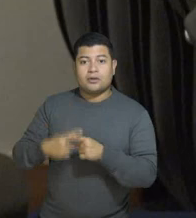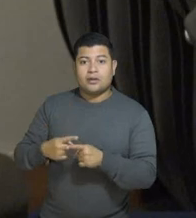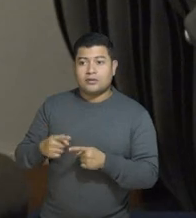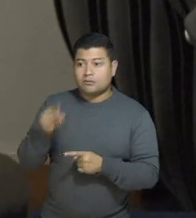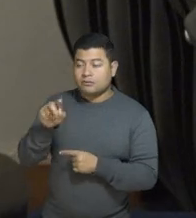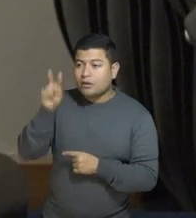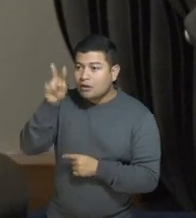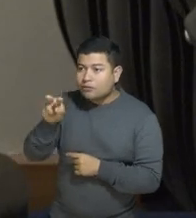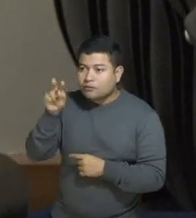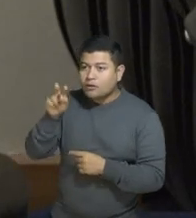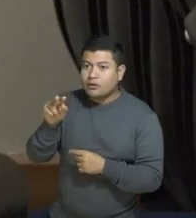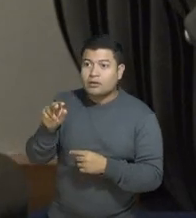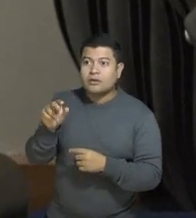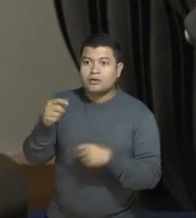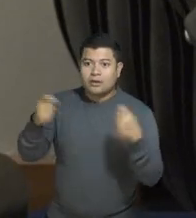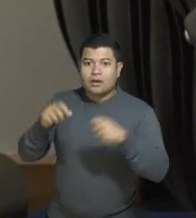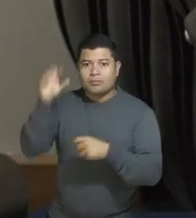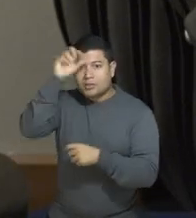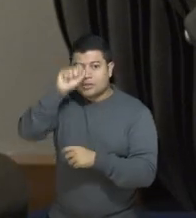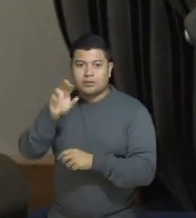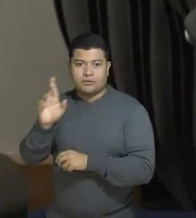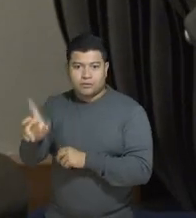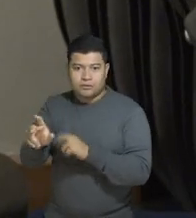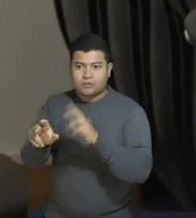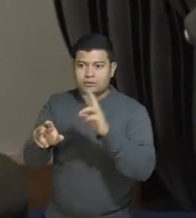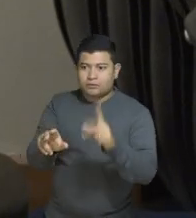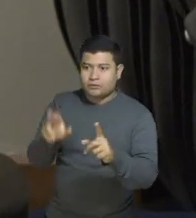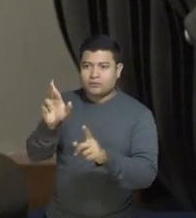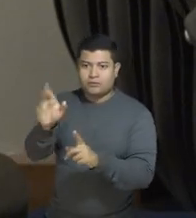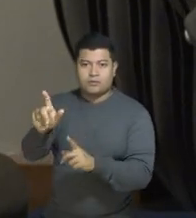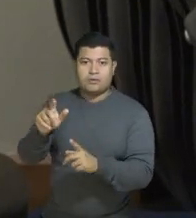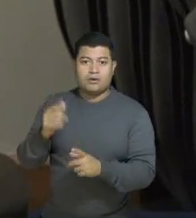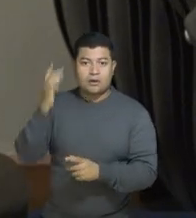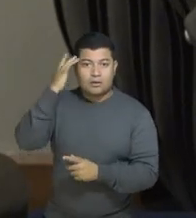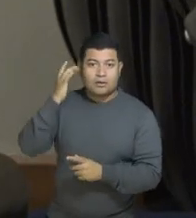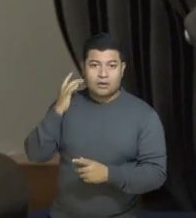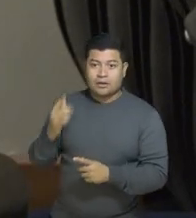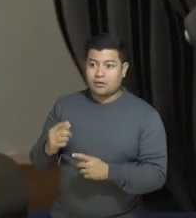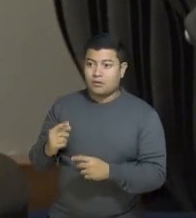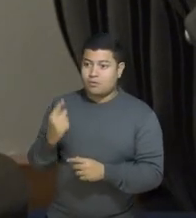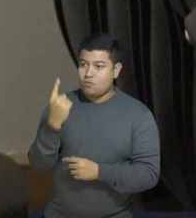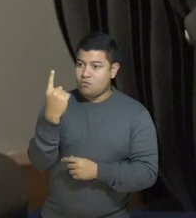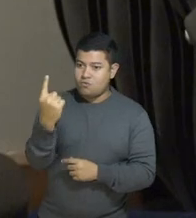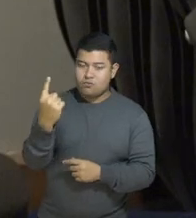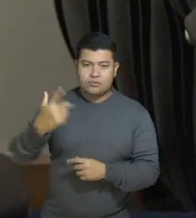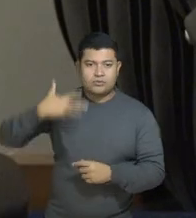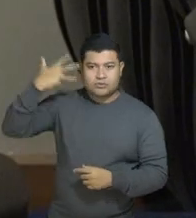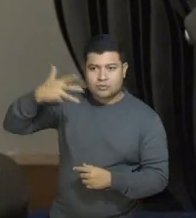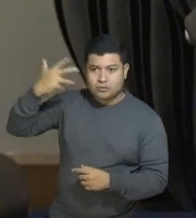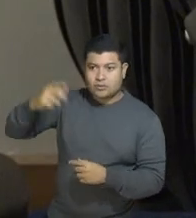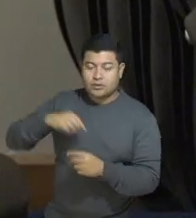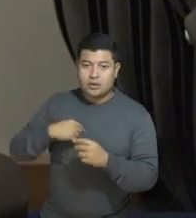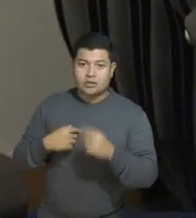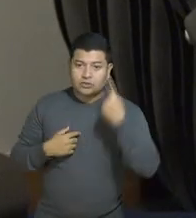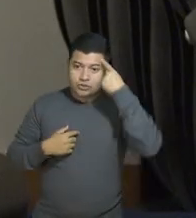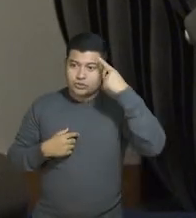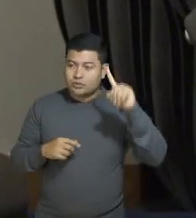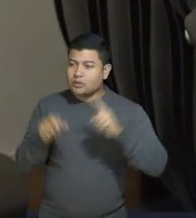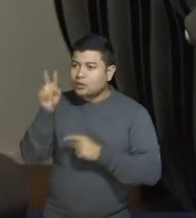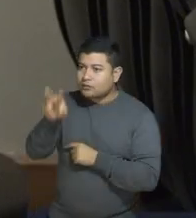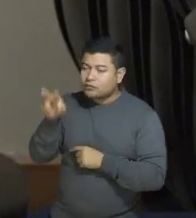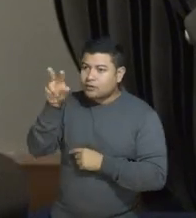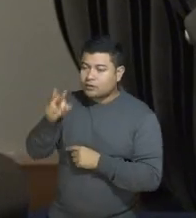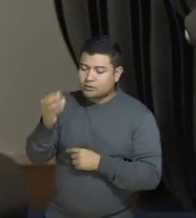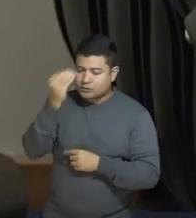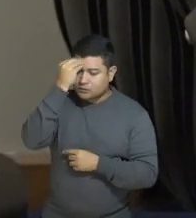vai aprendendo, tu vai vendo. Eu acho que tem que se dedicar um dia para cada palestra, para a gente conseguir absorver todas as